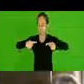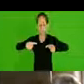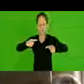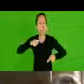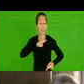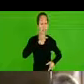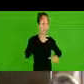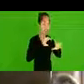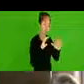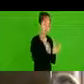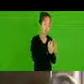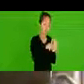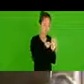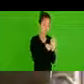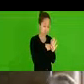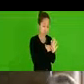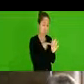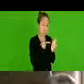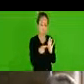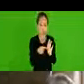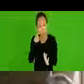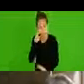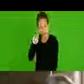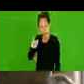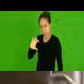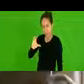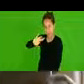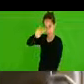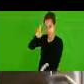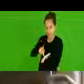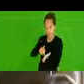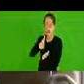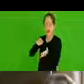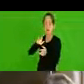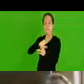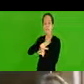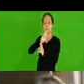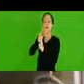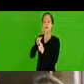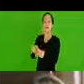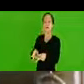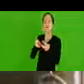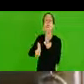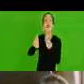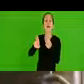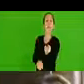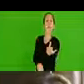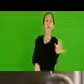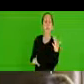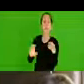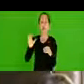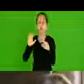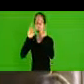que ciência que é ciência é pautada na pesquisa quantitativa e que as ciências humanas, ciências